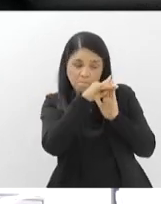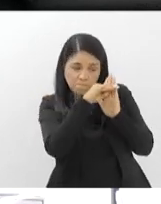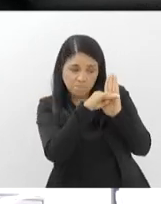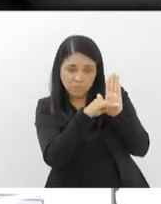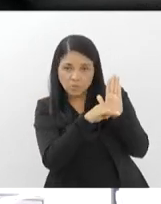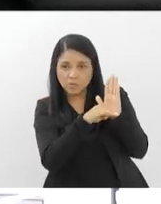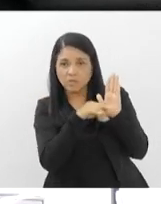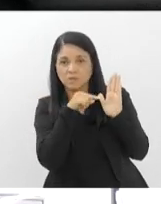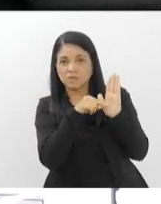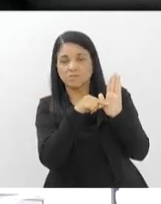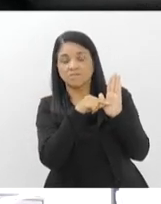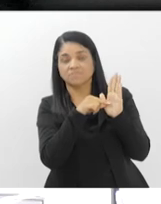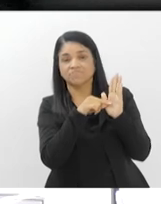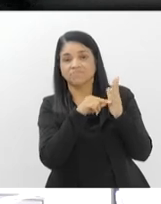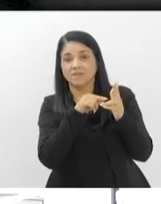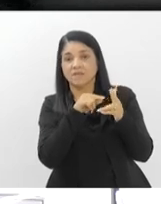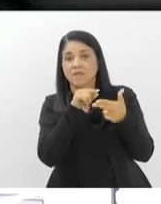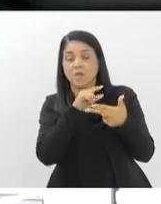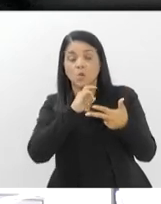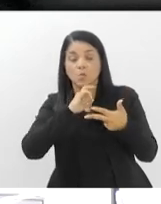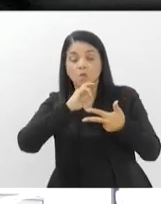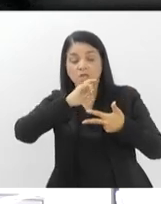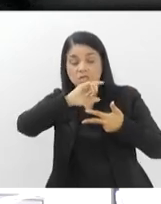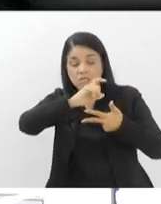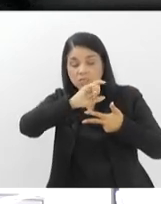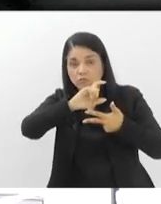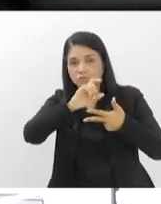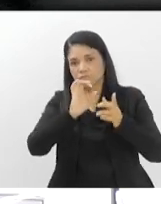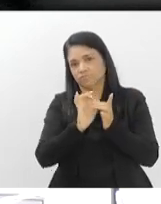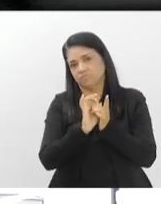a critério do executivo. A gente está autorizando a criar o programa.